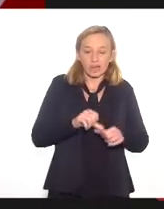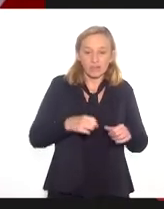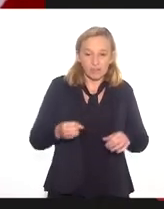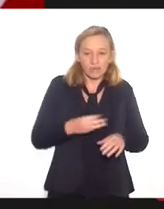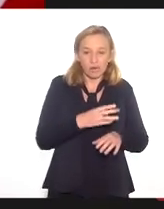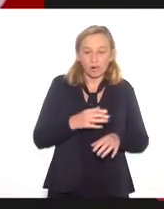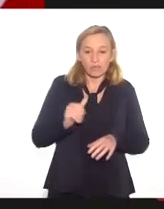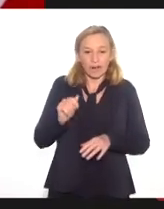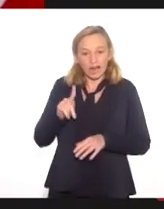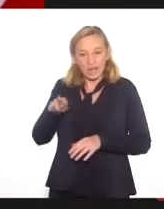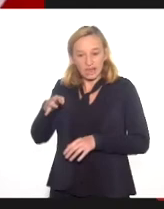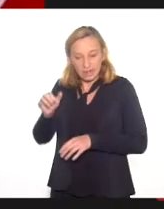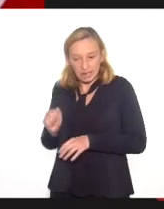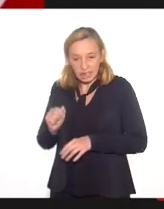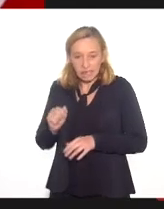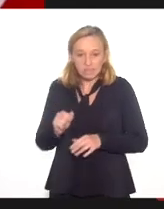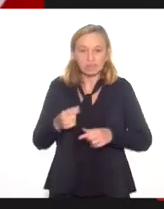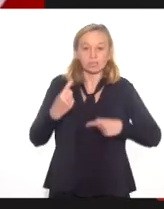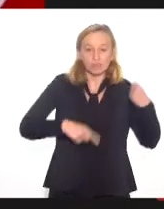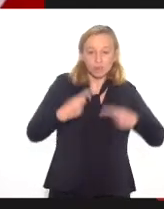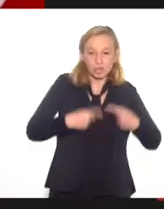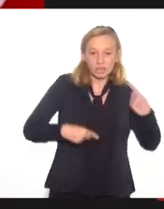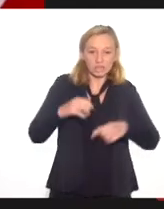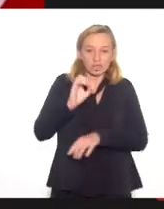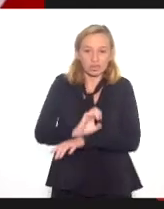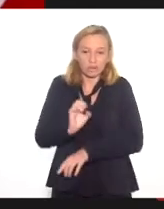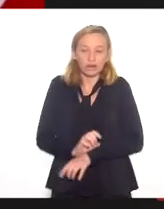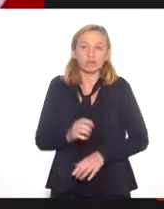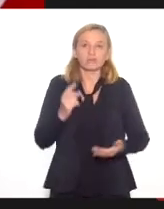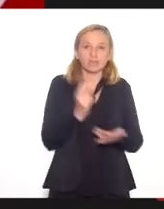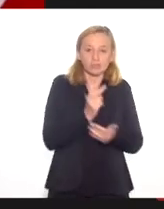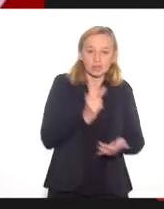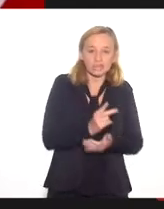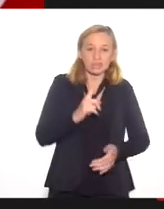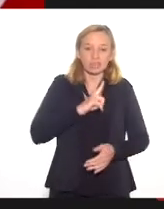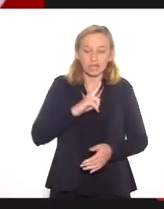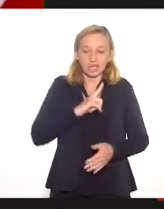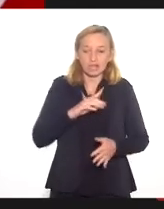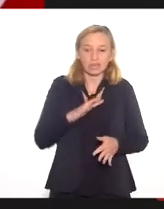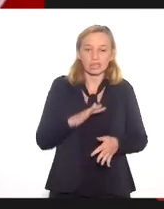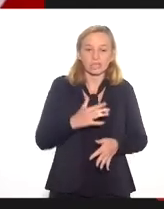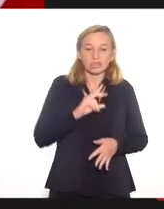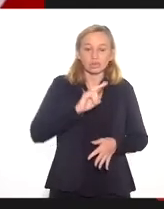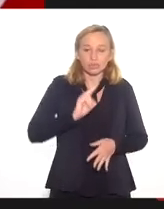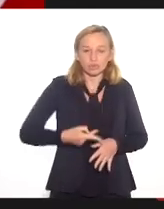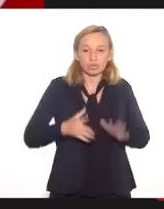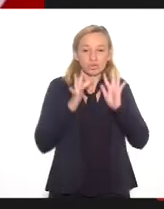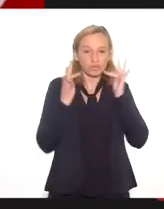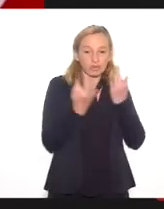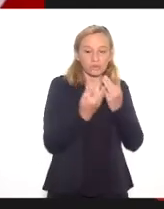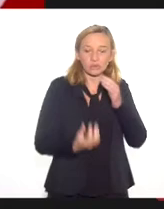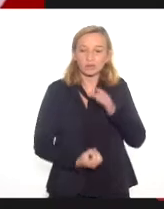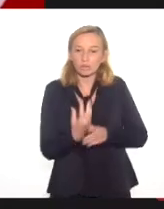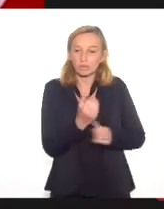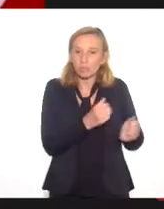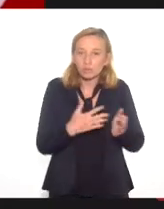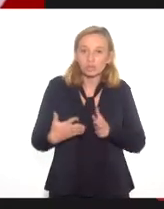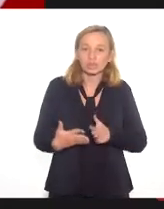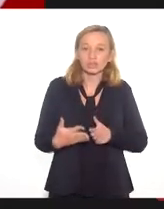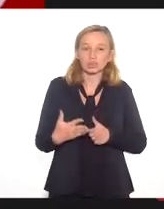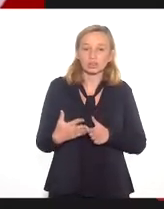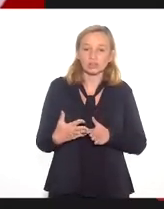a inexistência de políticas estaduais mas mesmo assim a gente tem em torno dessas 2 mil famílias que estão produzindo